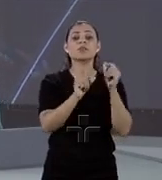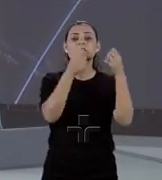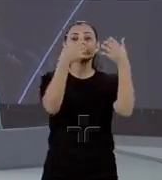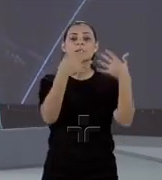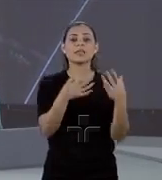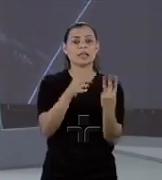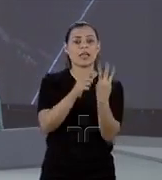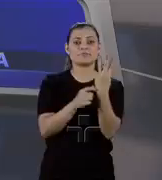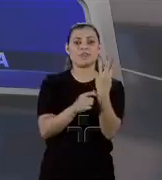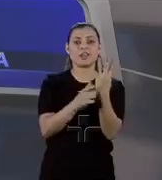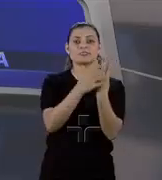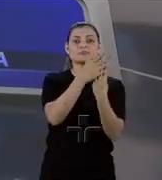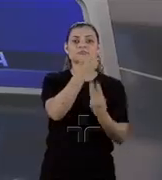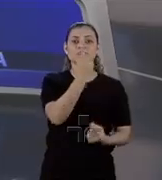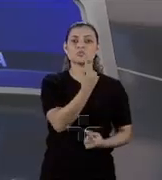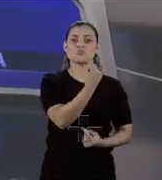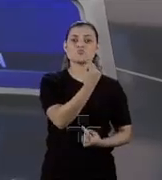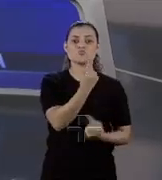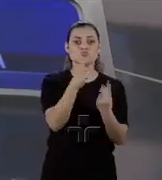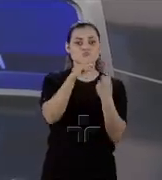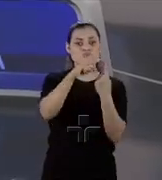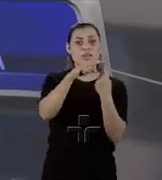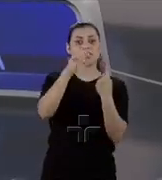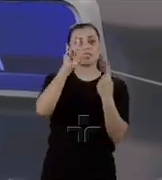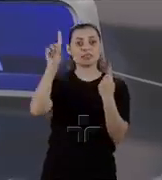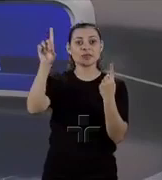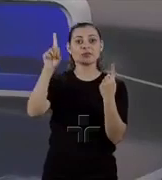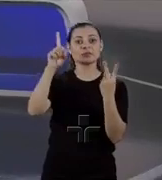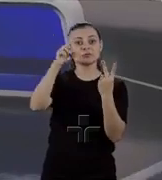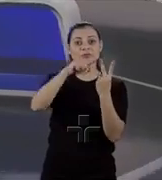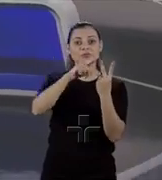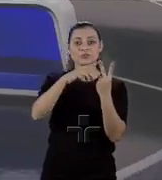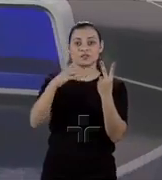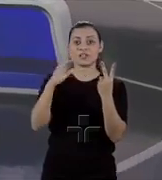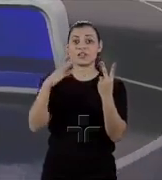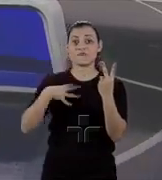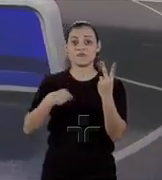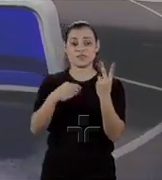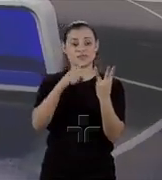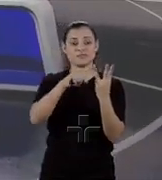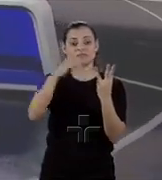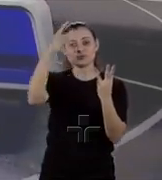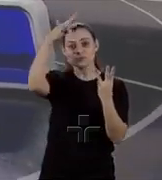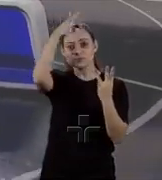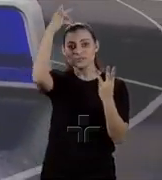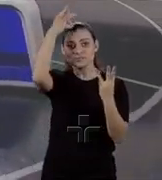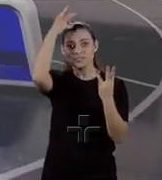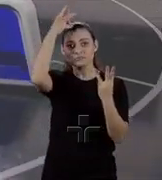Santíssima Trindade. Boa noite e ótimo fim de semana para você.